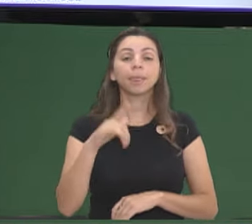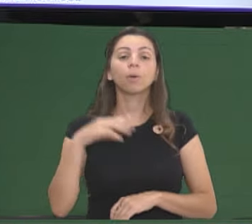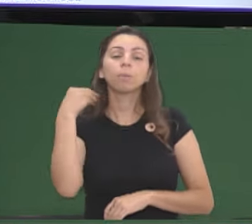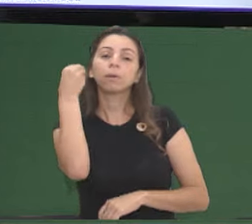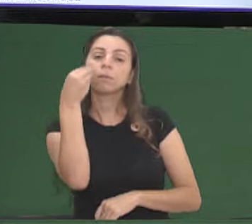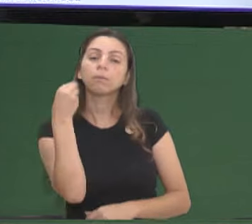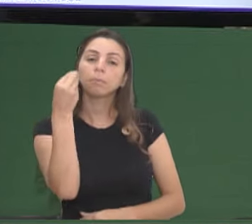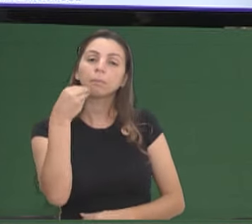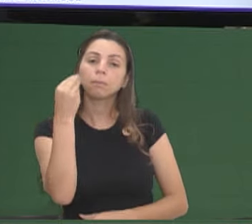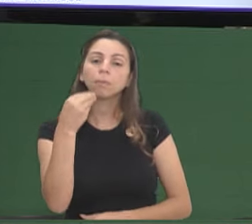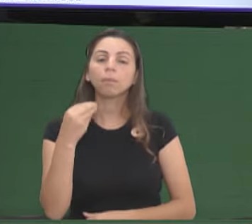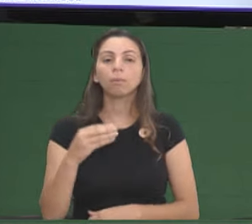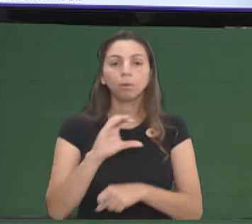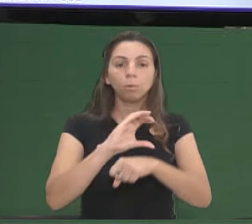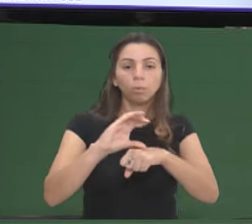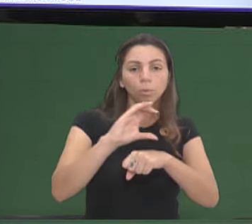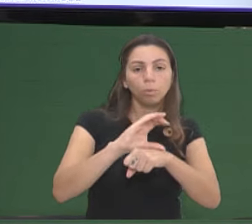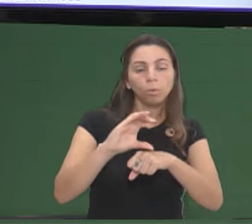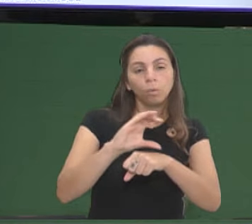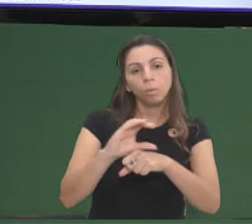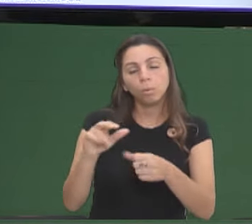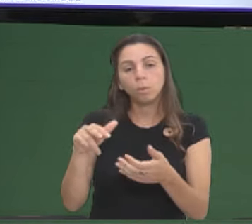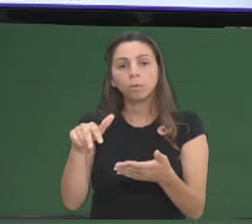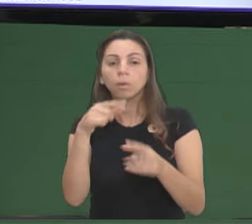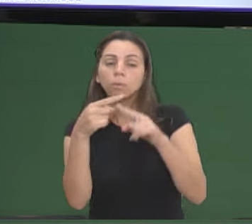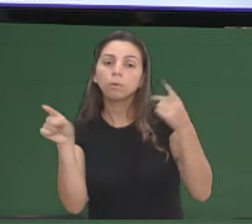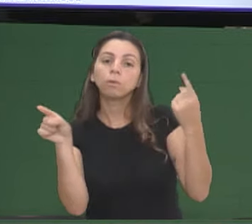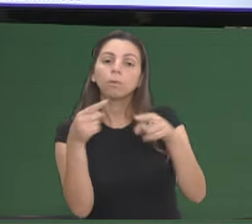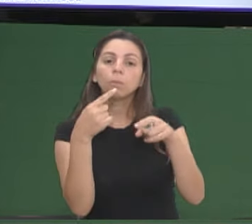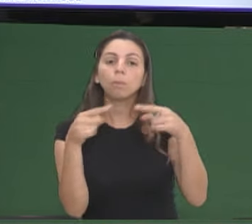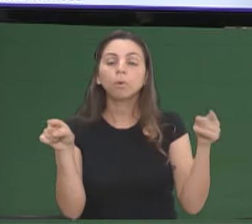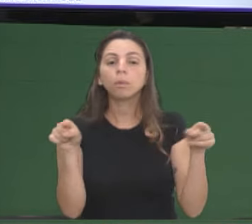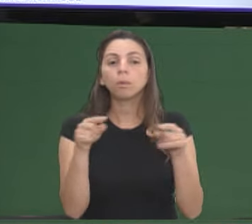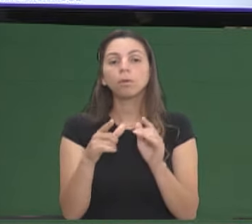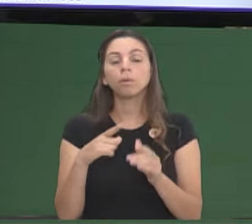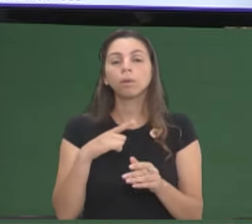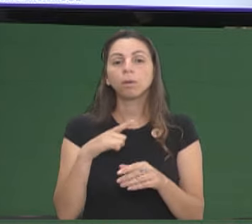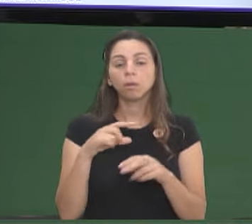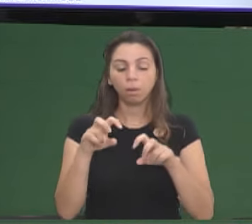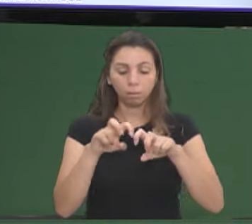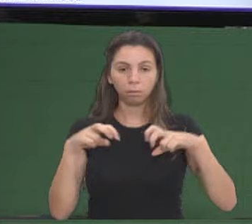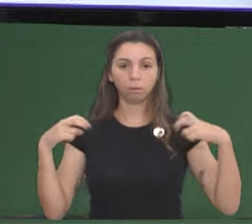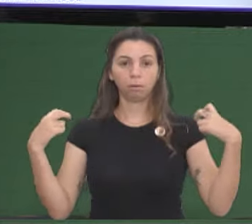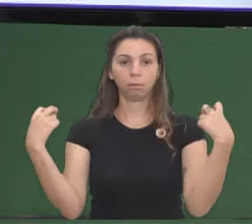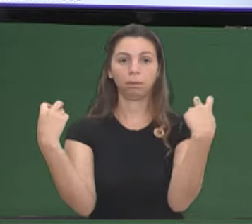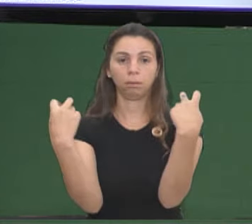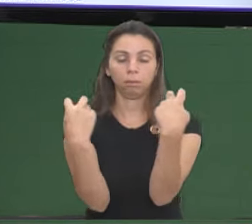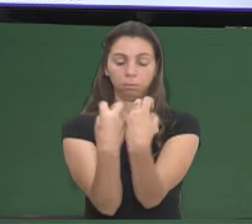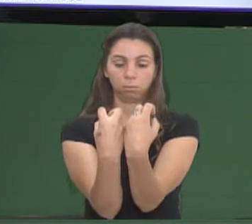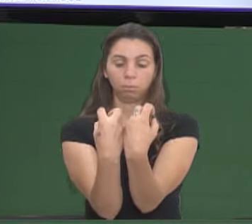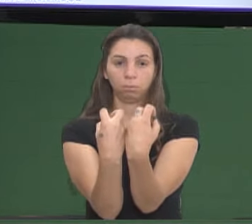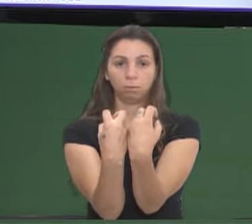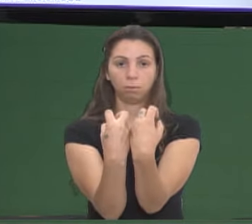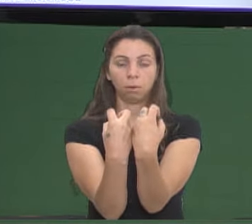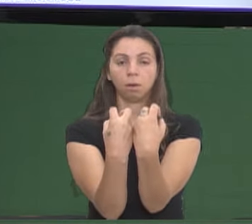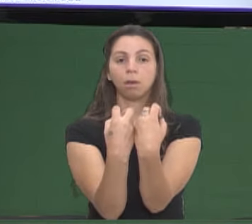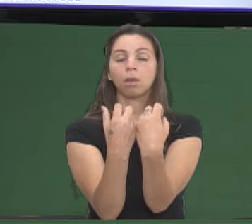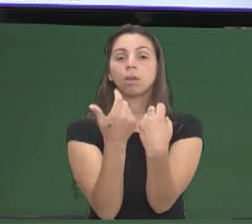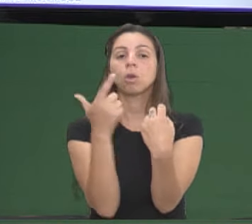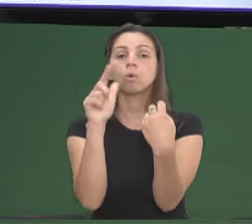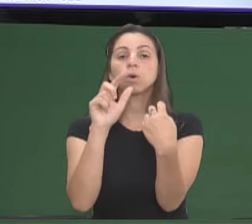experiência de um curso de musicoterapia, onde todos ficavam, tinha um círculo dentro e um círculo de fora. E